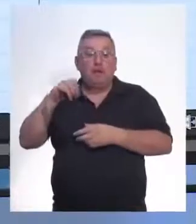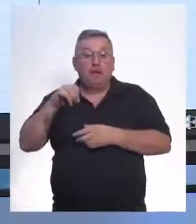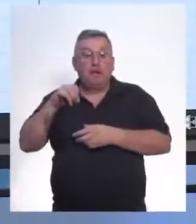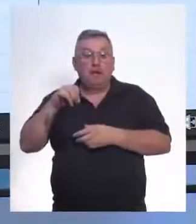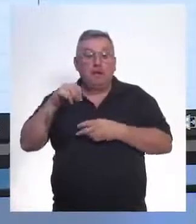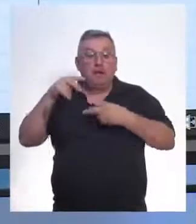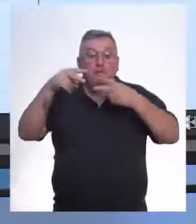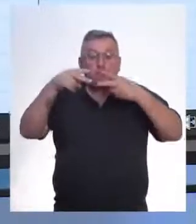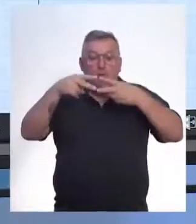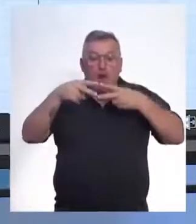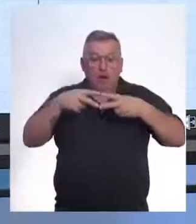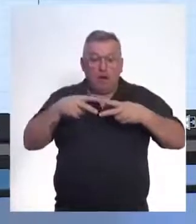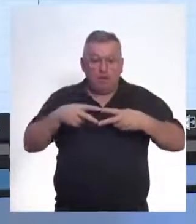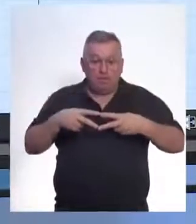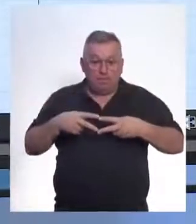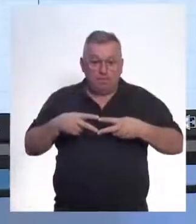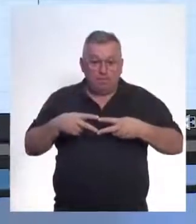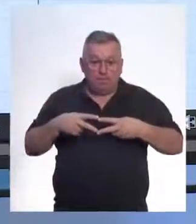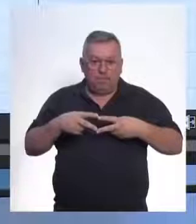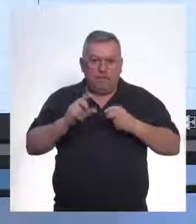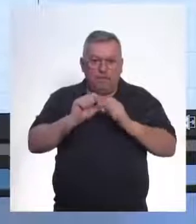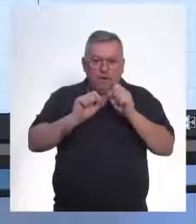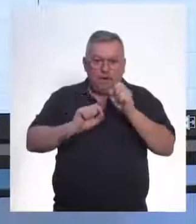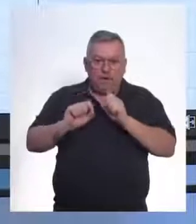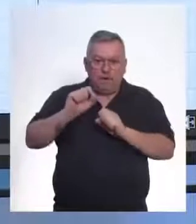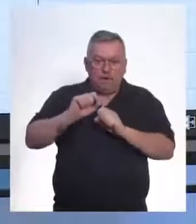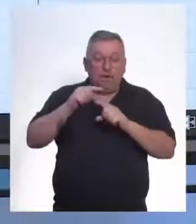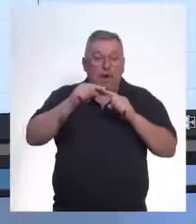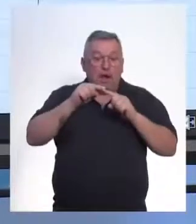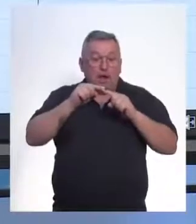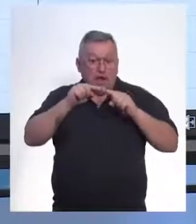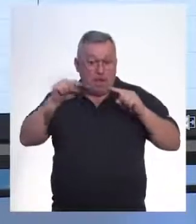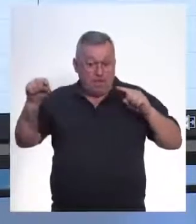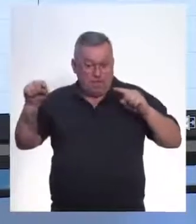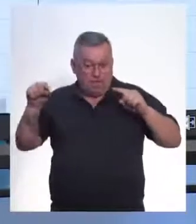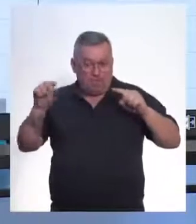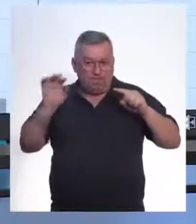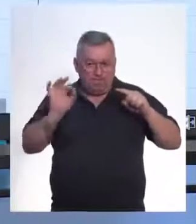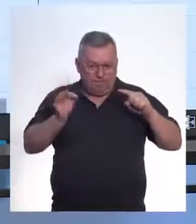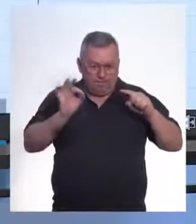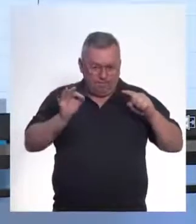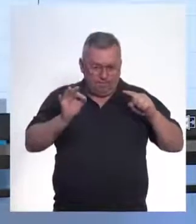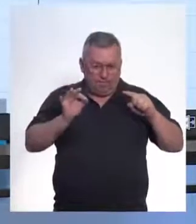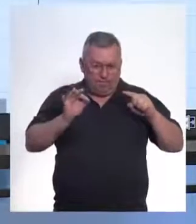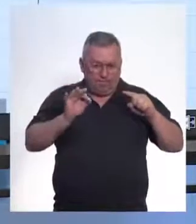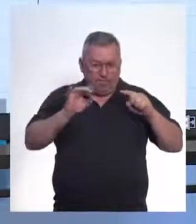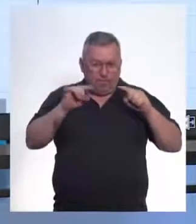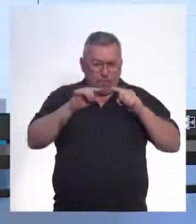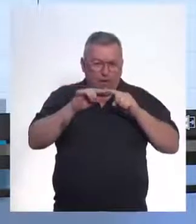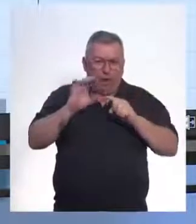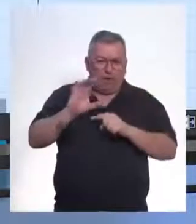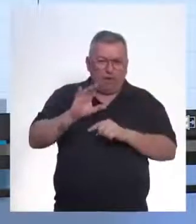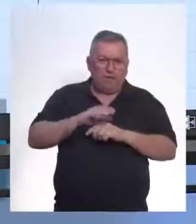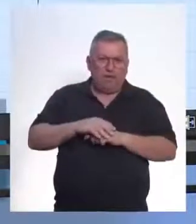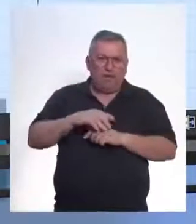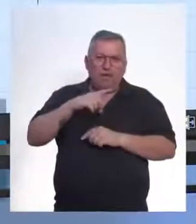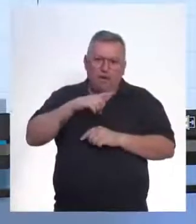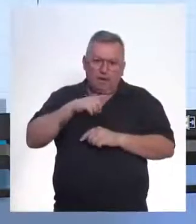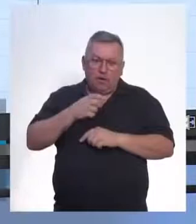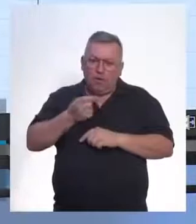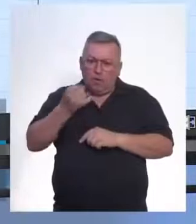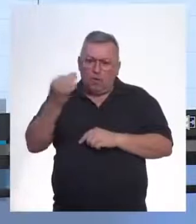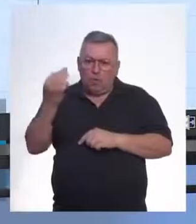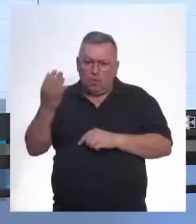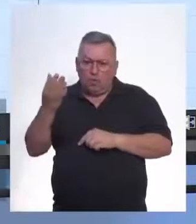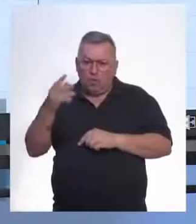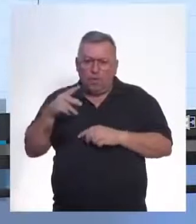esses pares ordenados formariam uma reta, correto? Era essa a ideia. Eu tenho a quantidade,